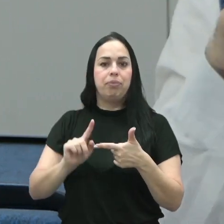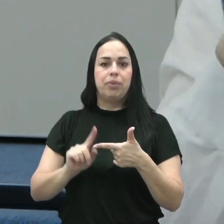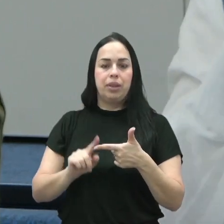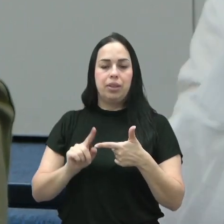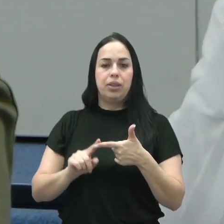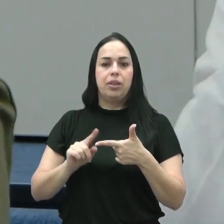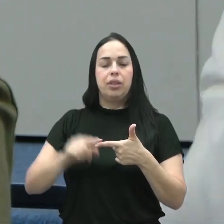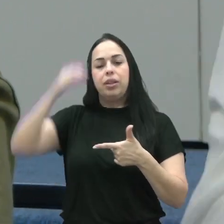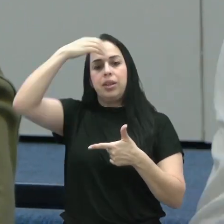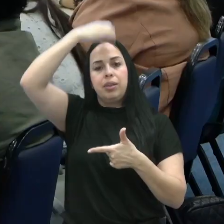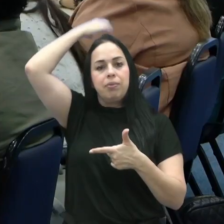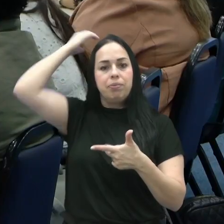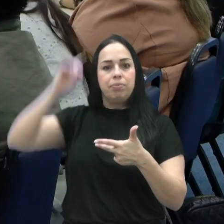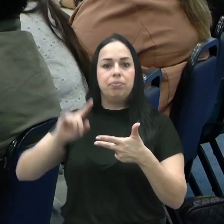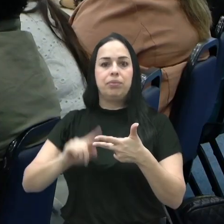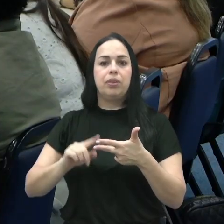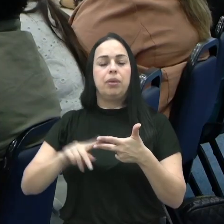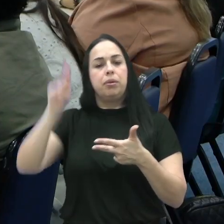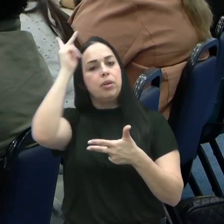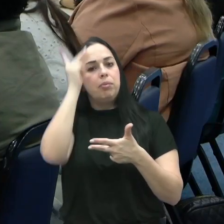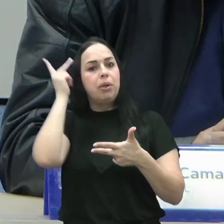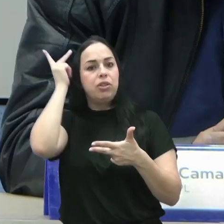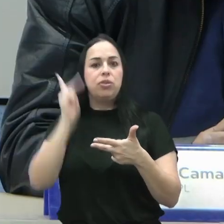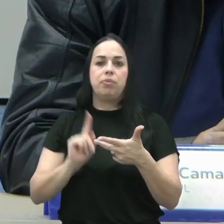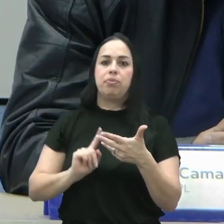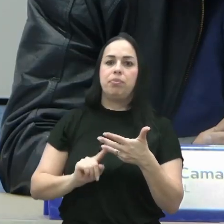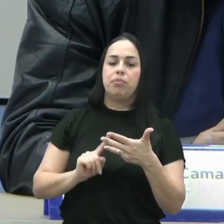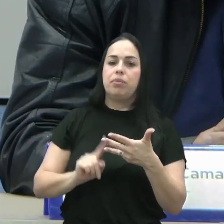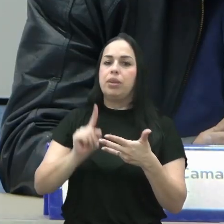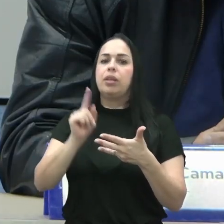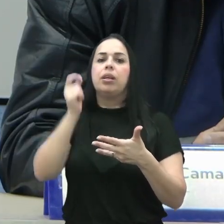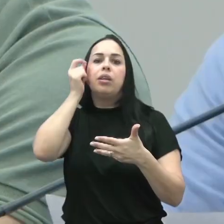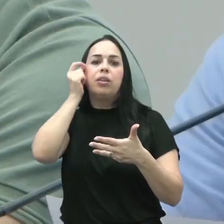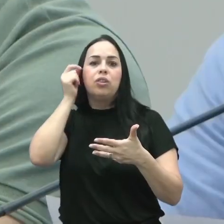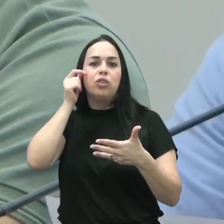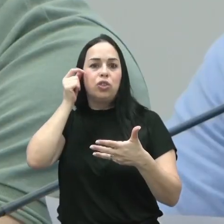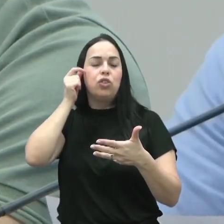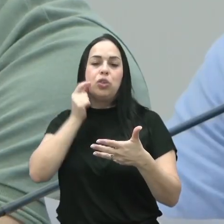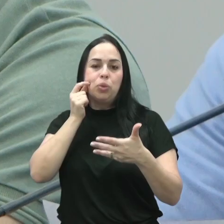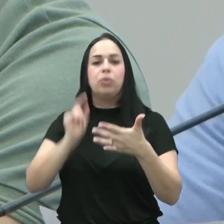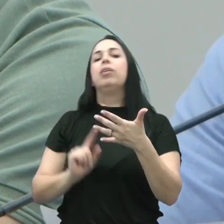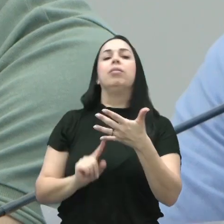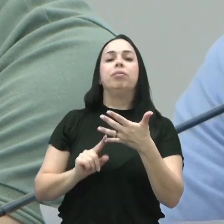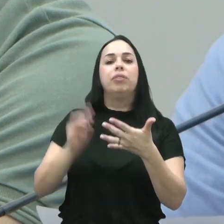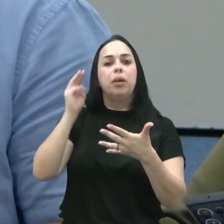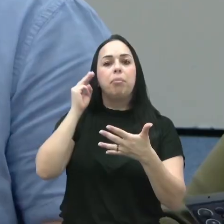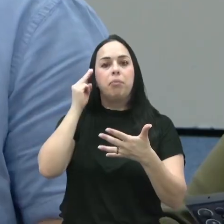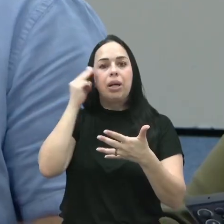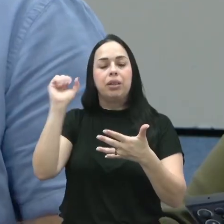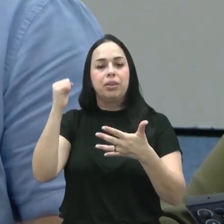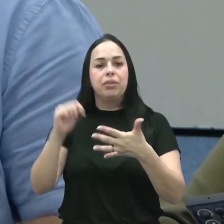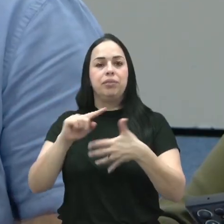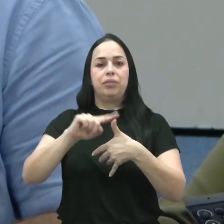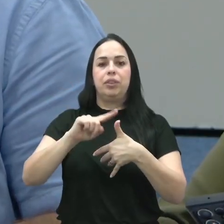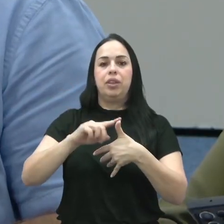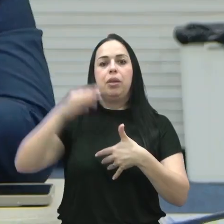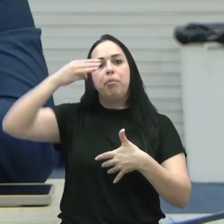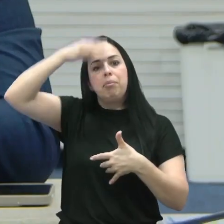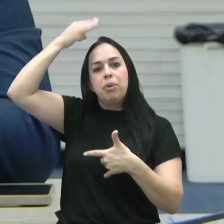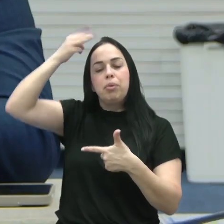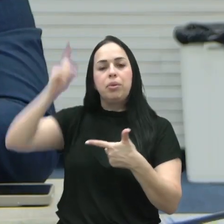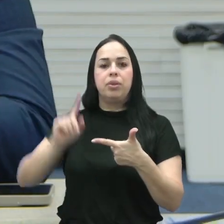vereadores Amélia Naomi, Cláudia Apolinário, Fernando Petiti, Gilson Campos, Marcão da